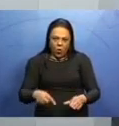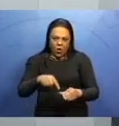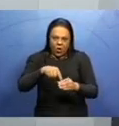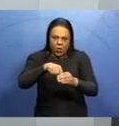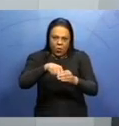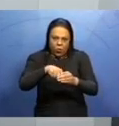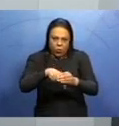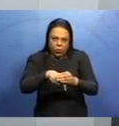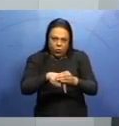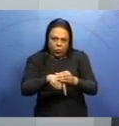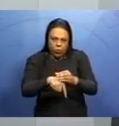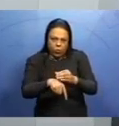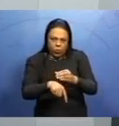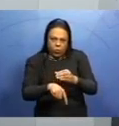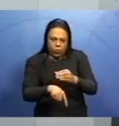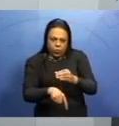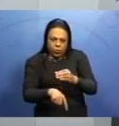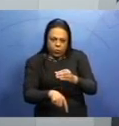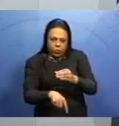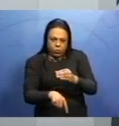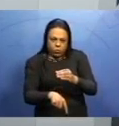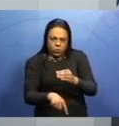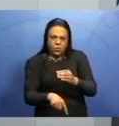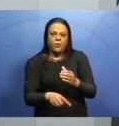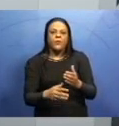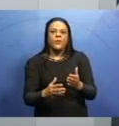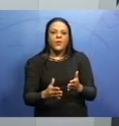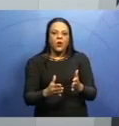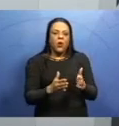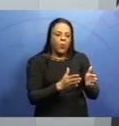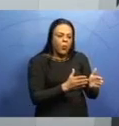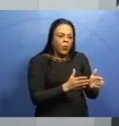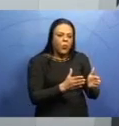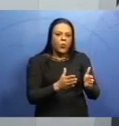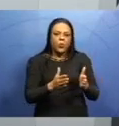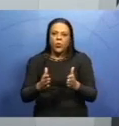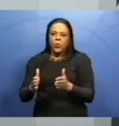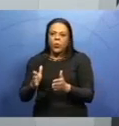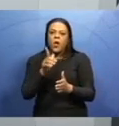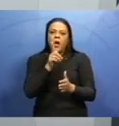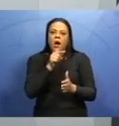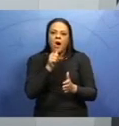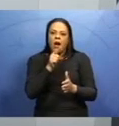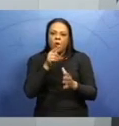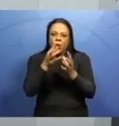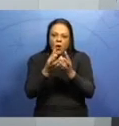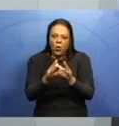o subsolo. Assim, este é o processo de infiltração.